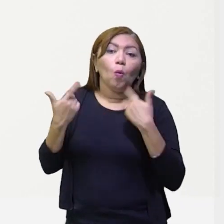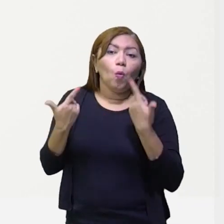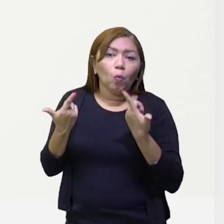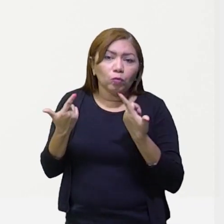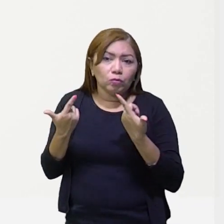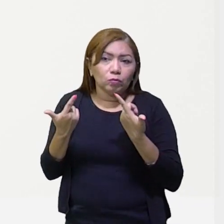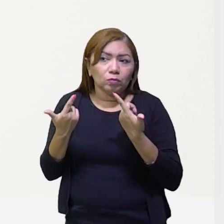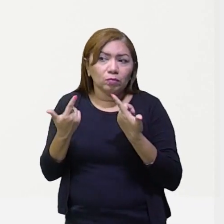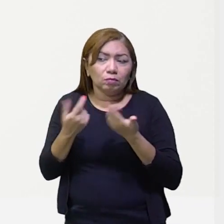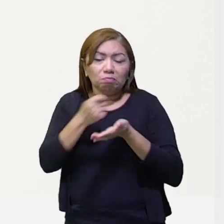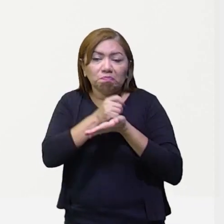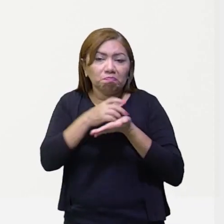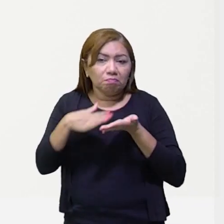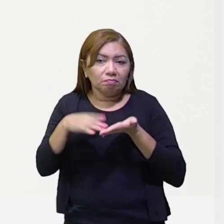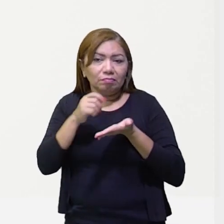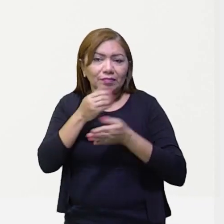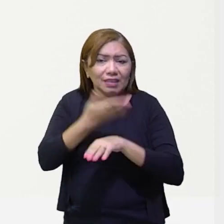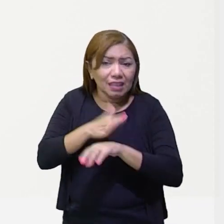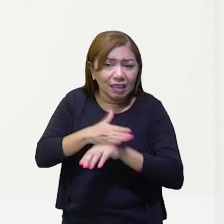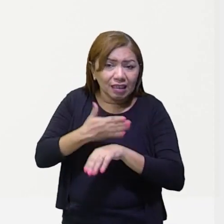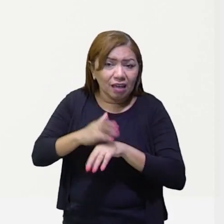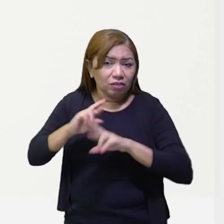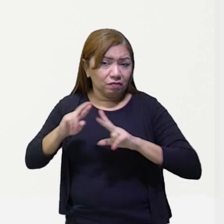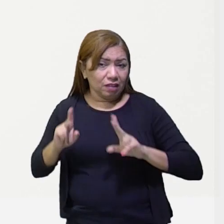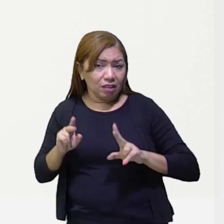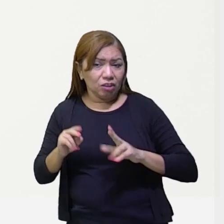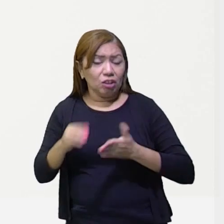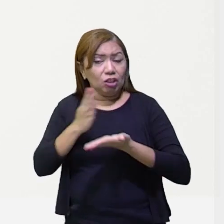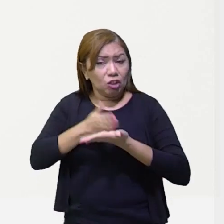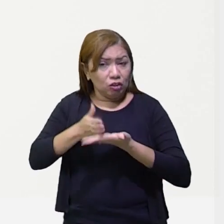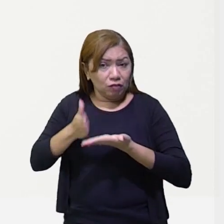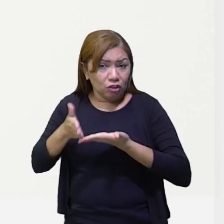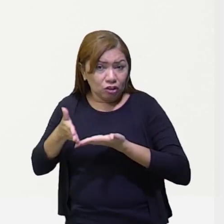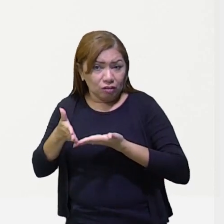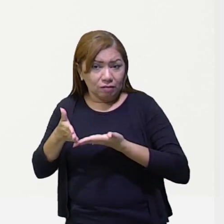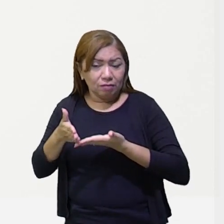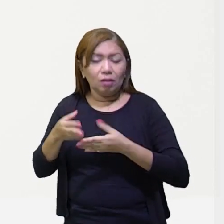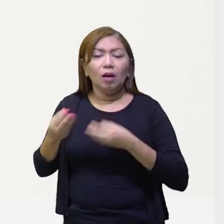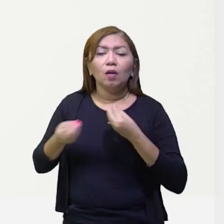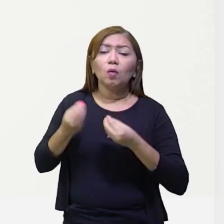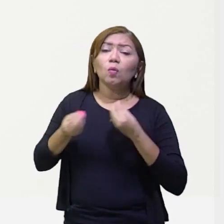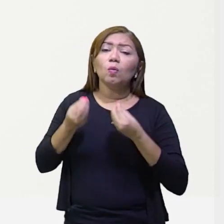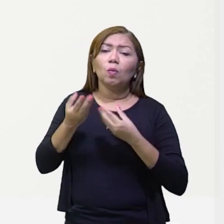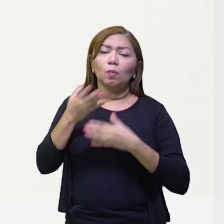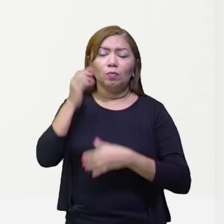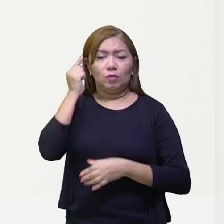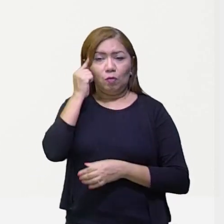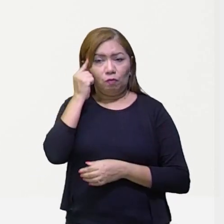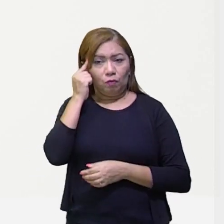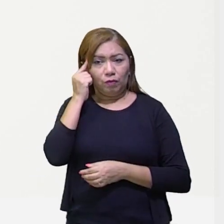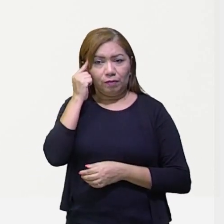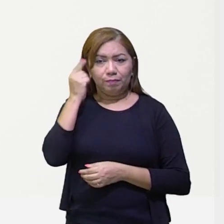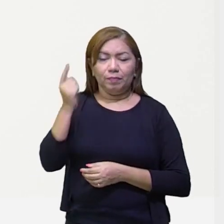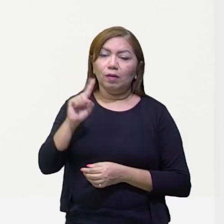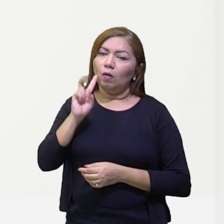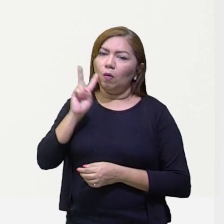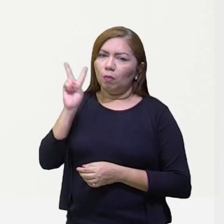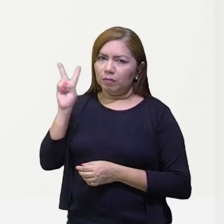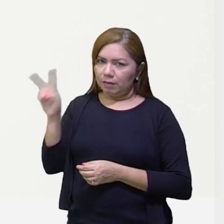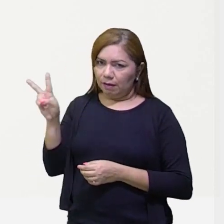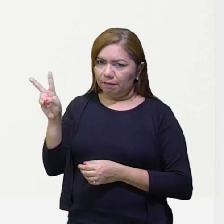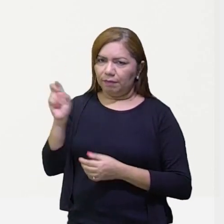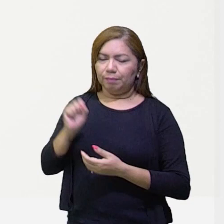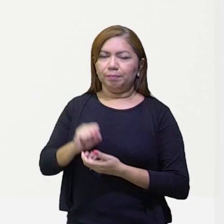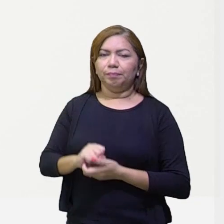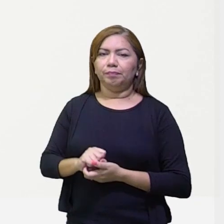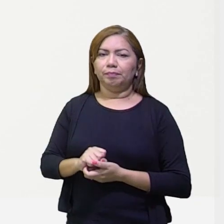fazendo o quê? Pegando cada quantidade e dividindo devagarinho, né? Como assim, professor? Eu posso observar que 20,